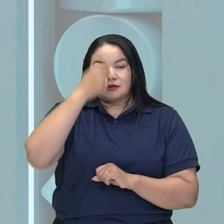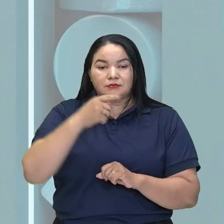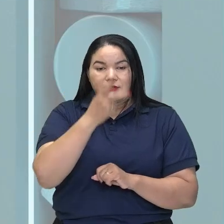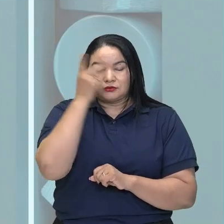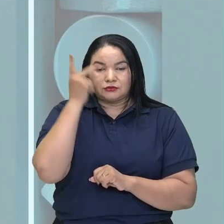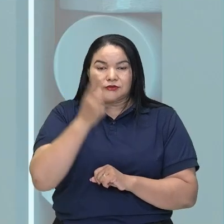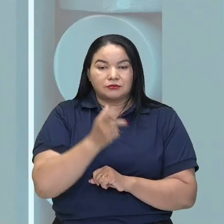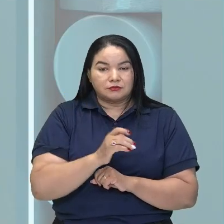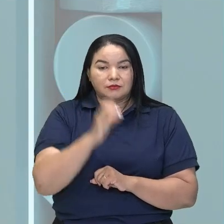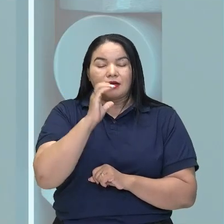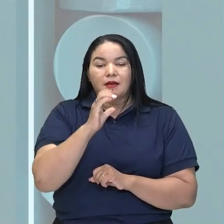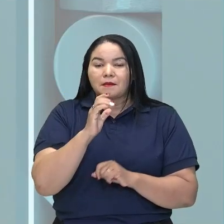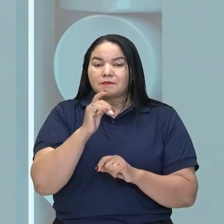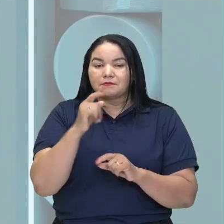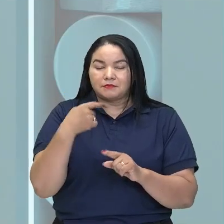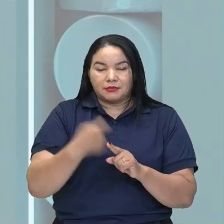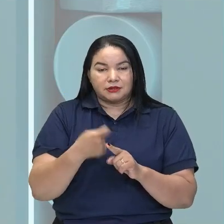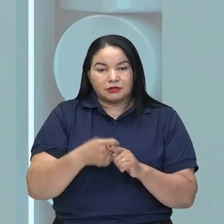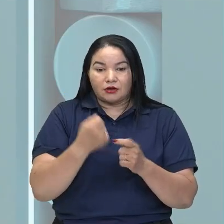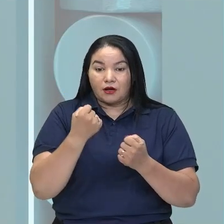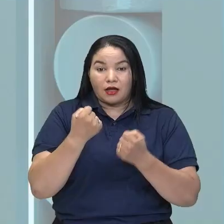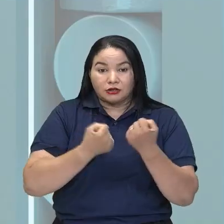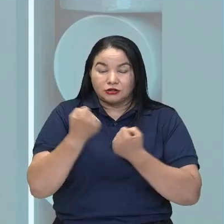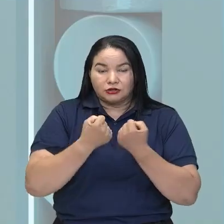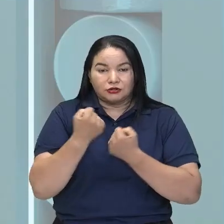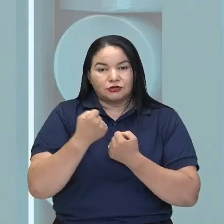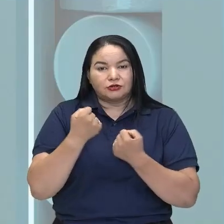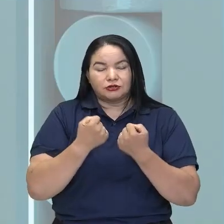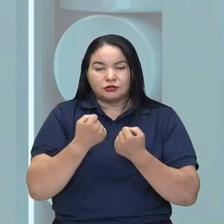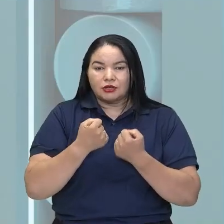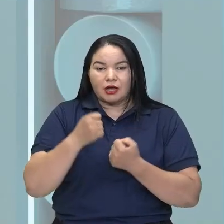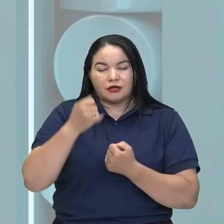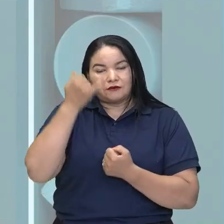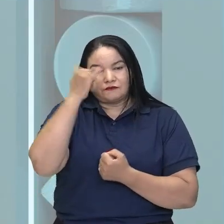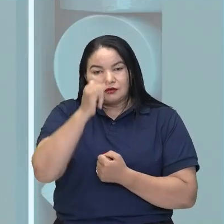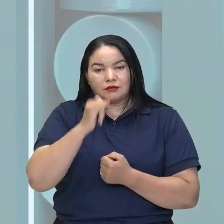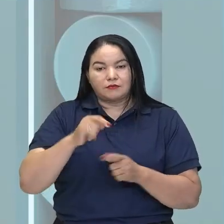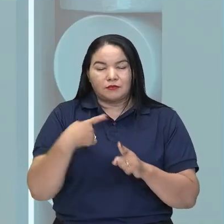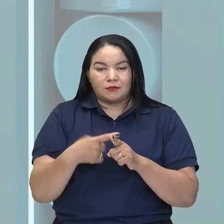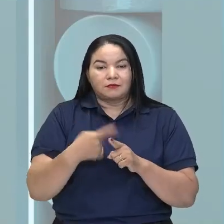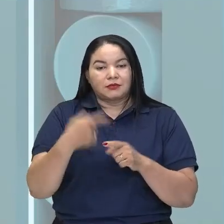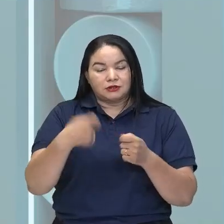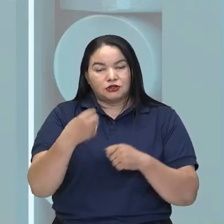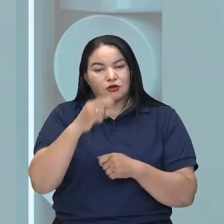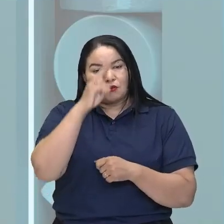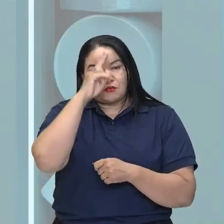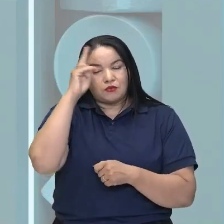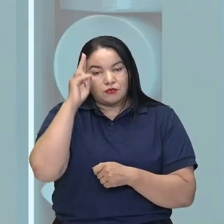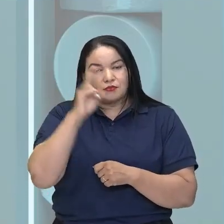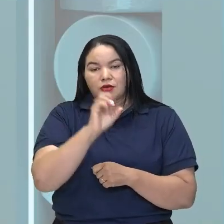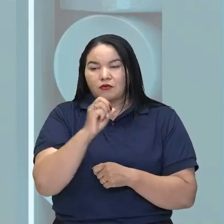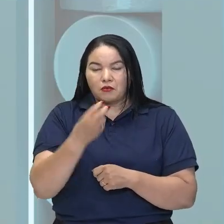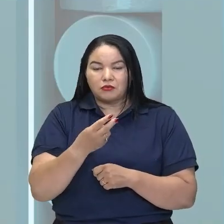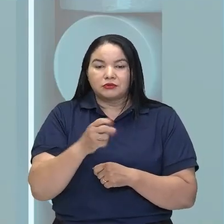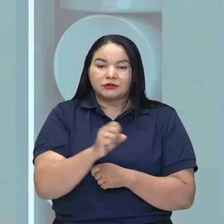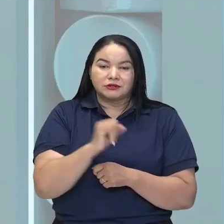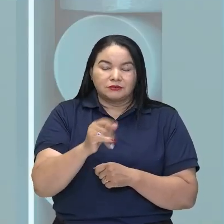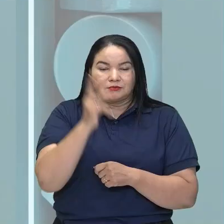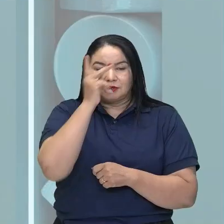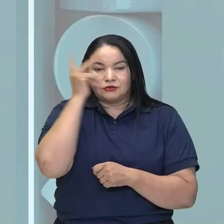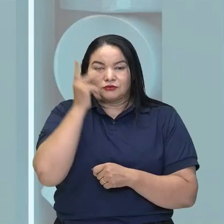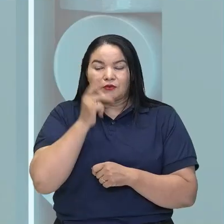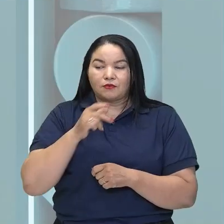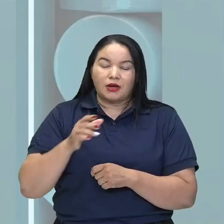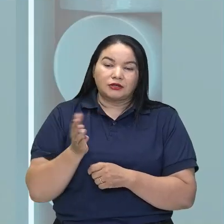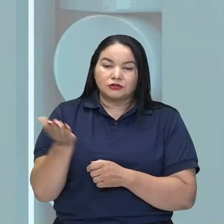bebem, elas não devem dirigir, elas têm que pegar um Uber, né? Ou uma pessoa que não bebe, que possa ir